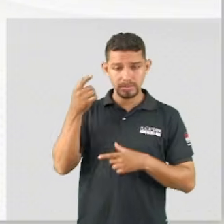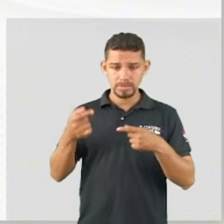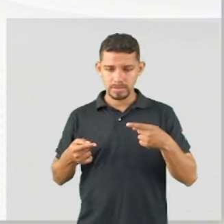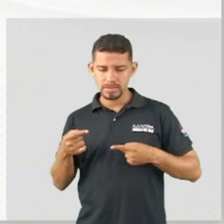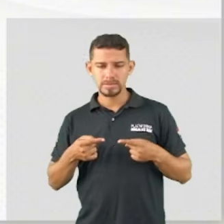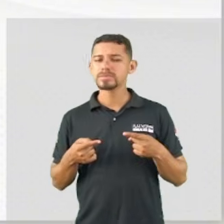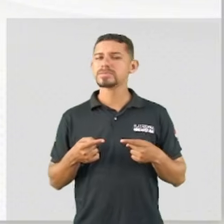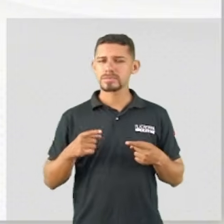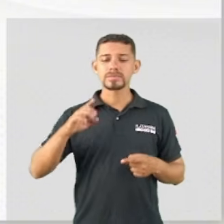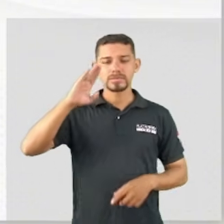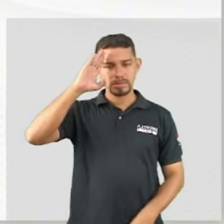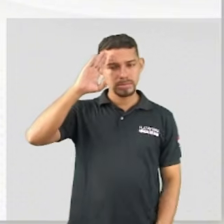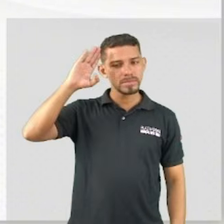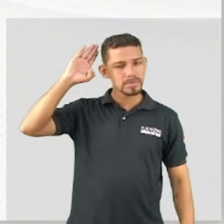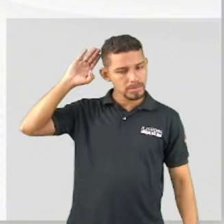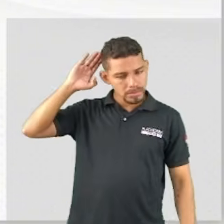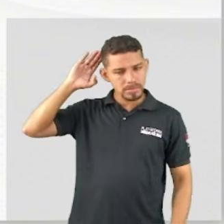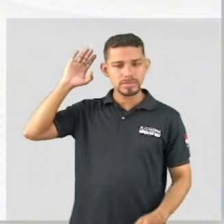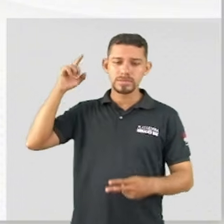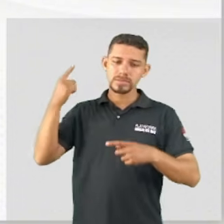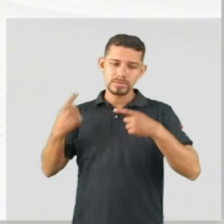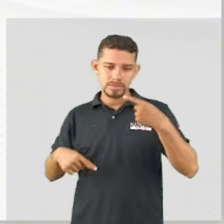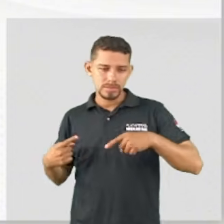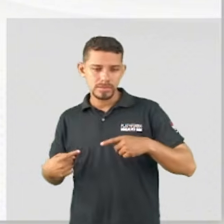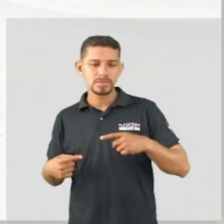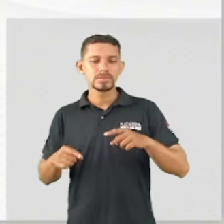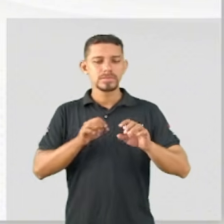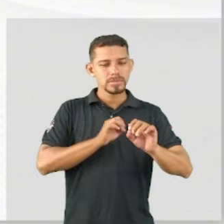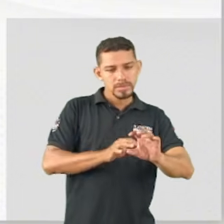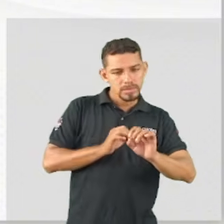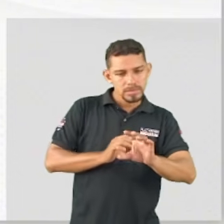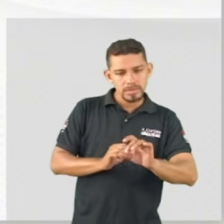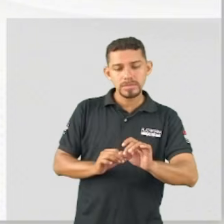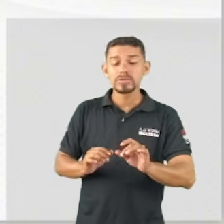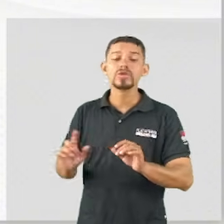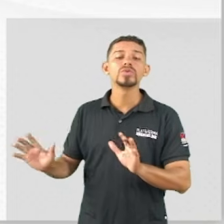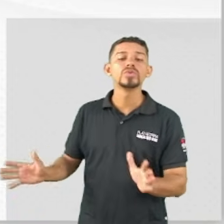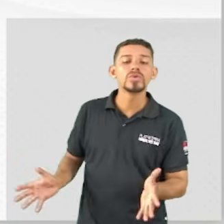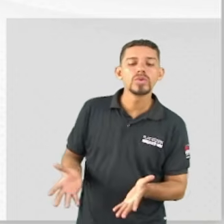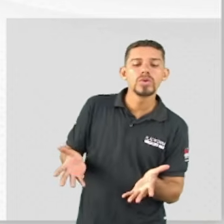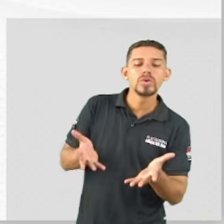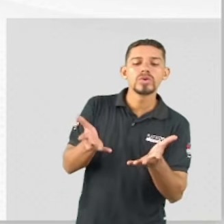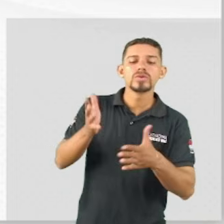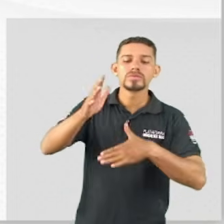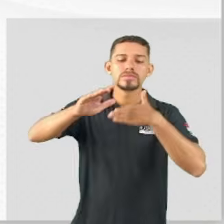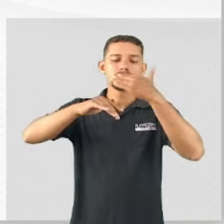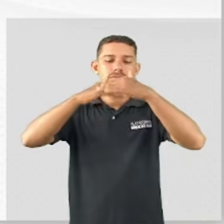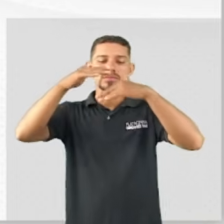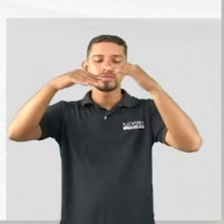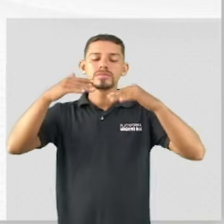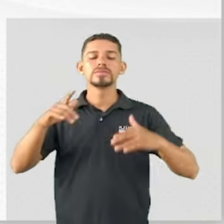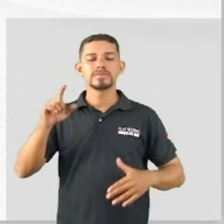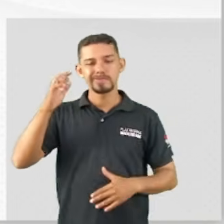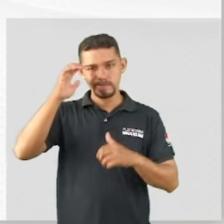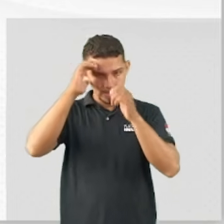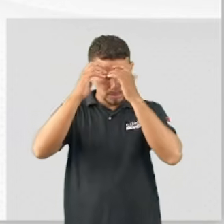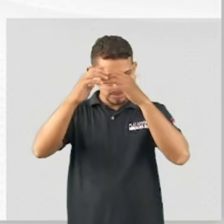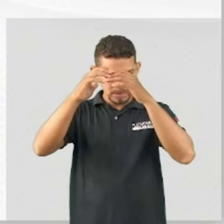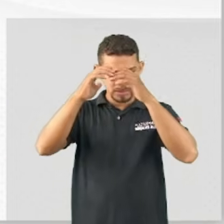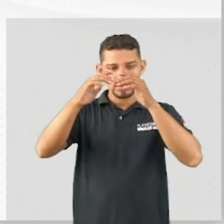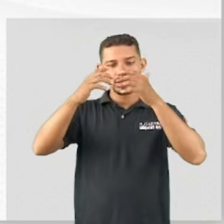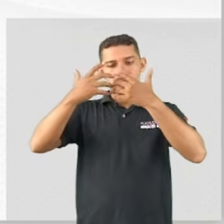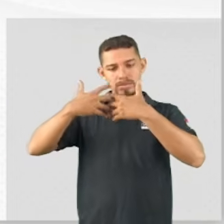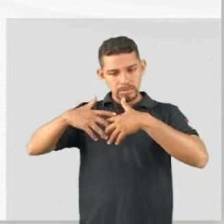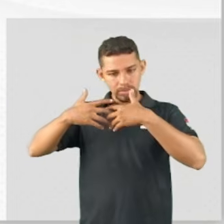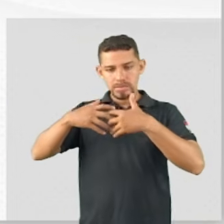comum em ambientes acadêmicos, políticos e educacionais, promovendo o desenvolvimento do pensamento crítico e